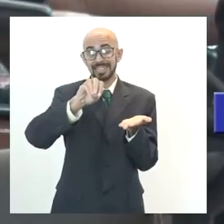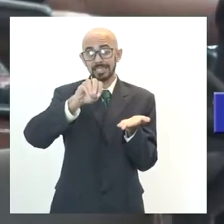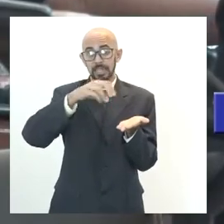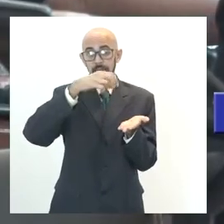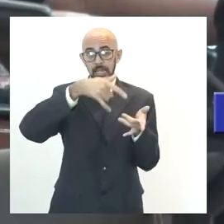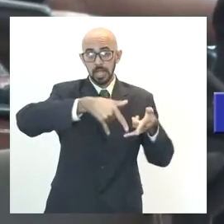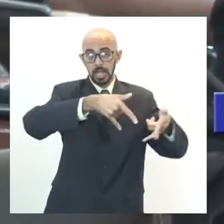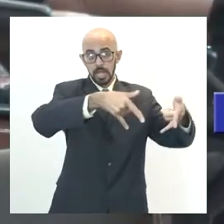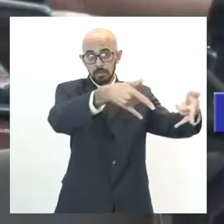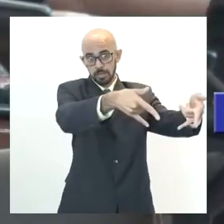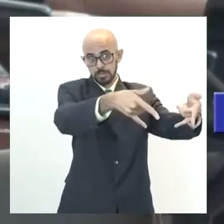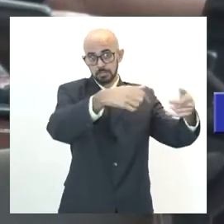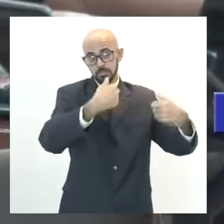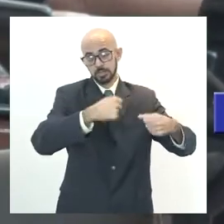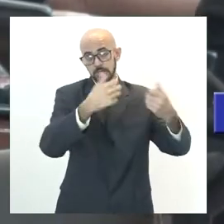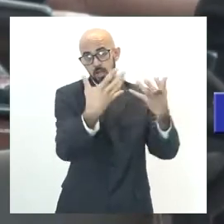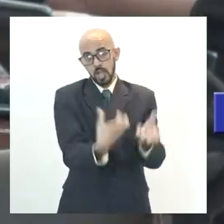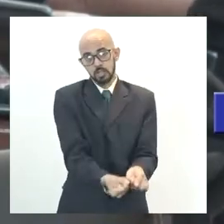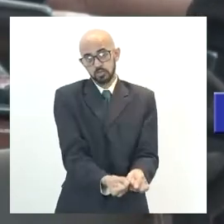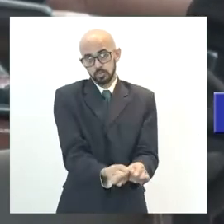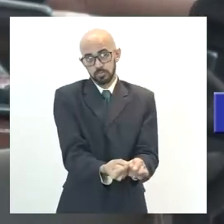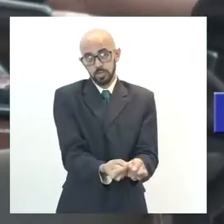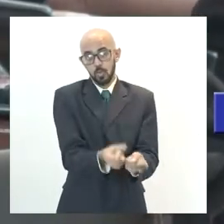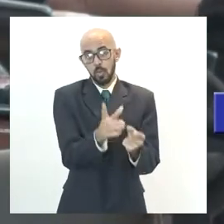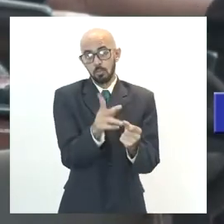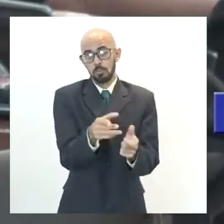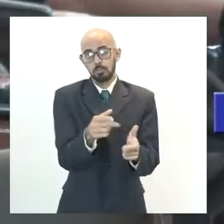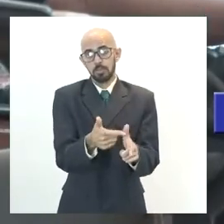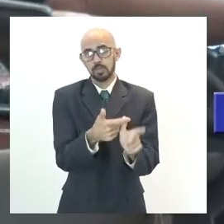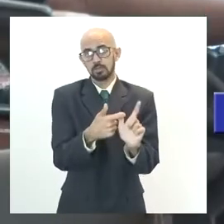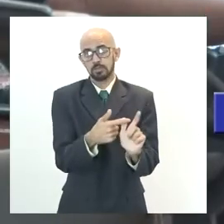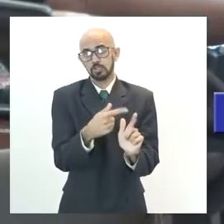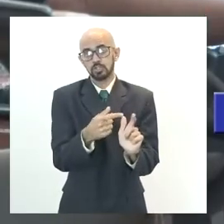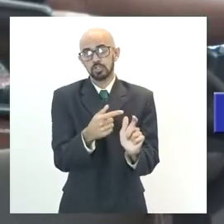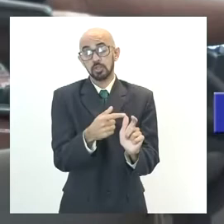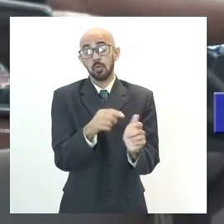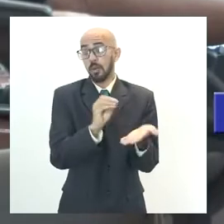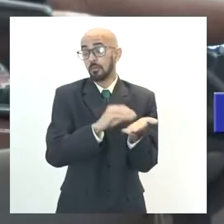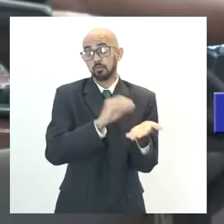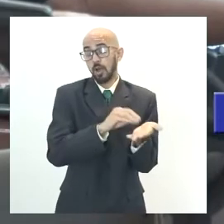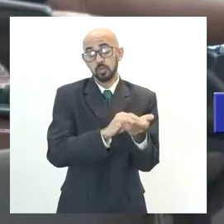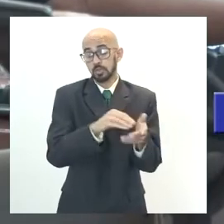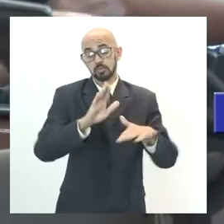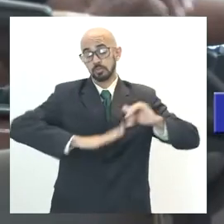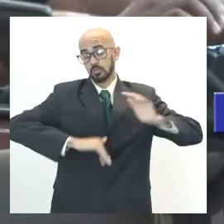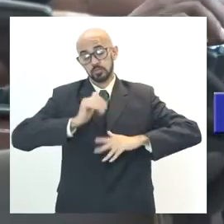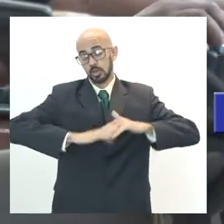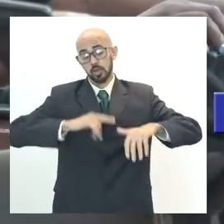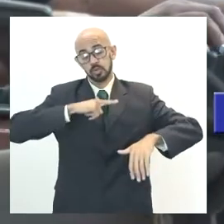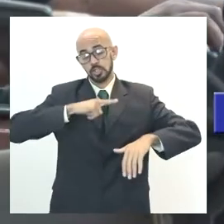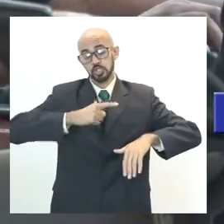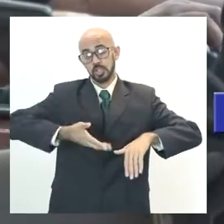admite a continuidade daqueles lentes com mesmo deve-se profissional que já existiam anteriormente